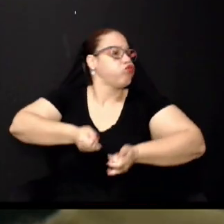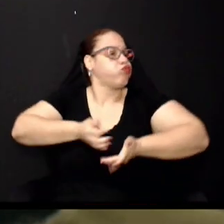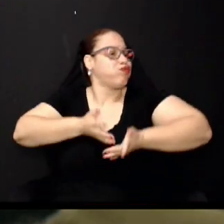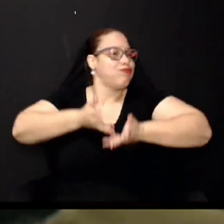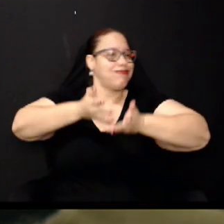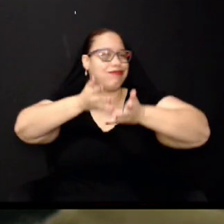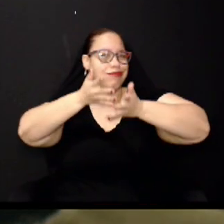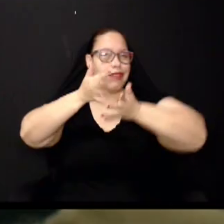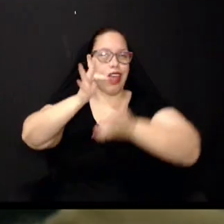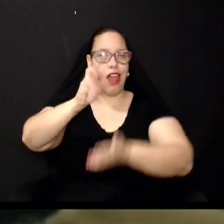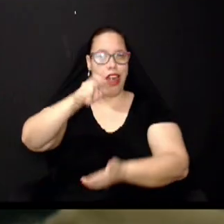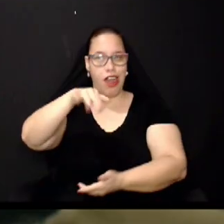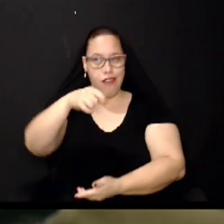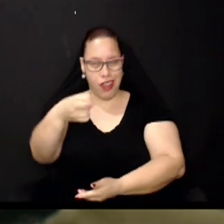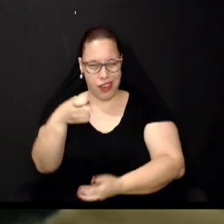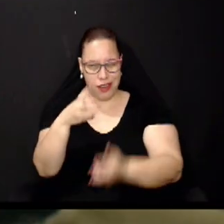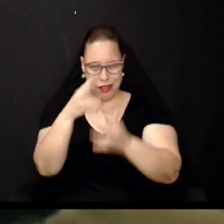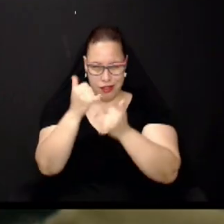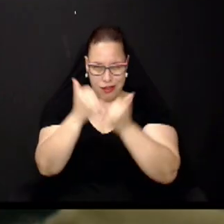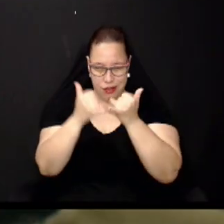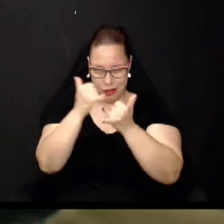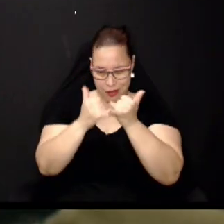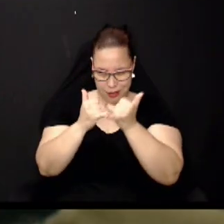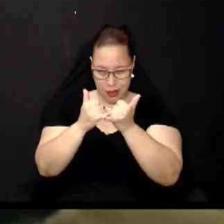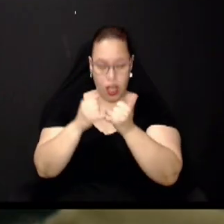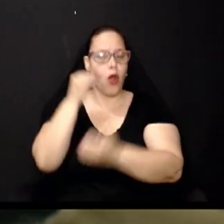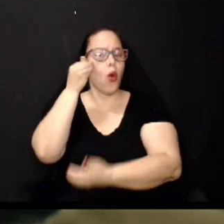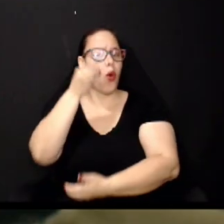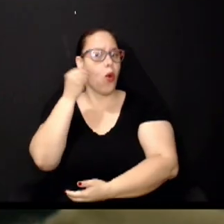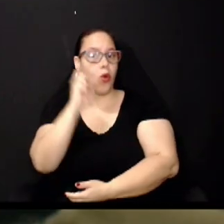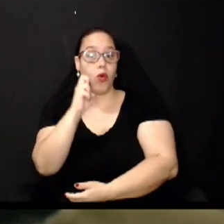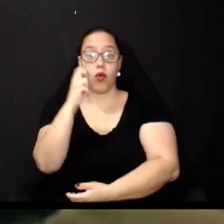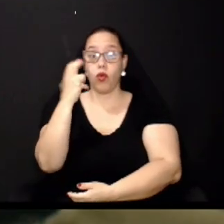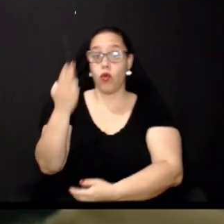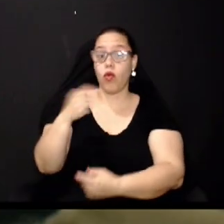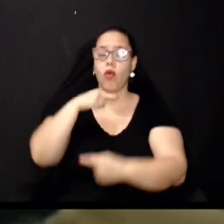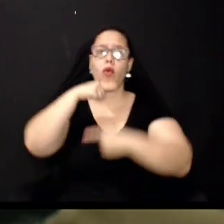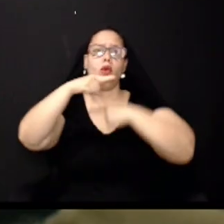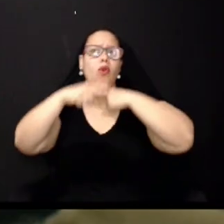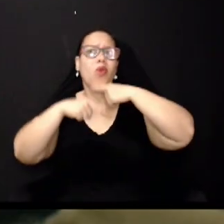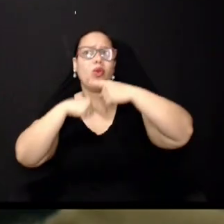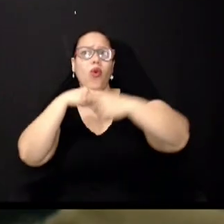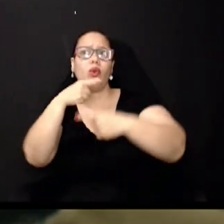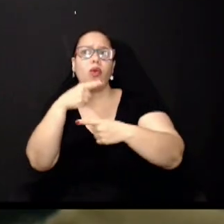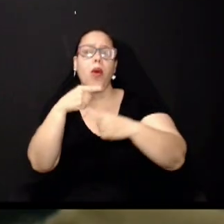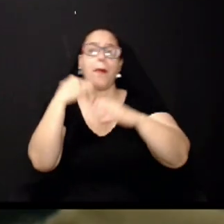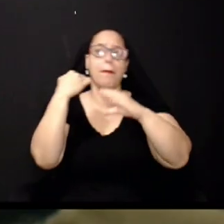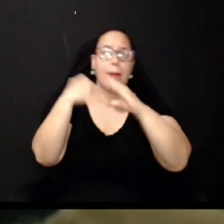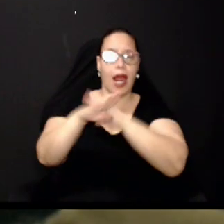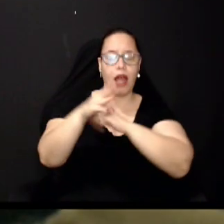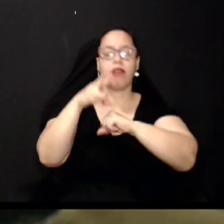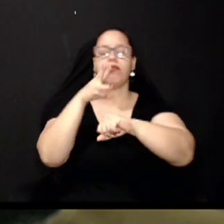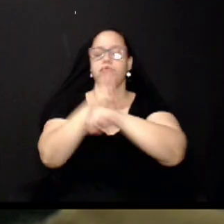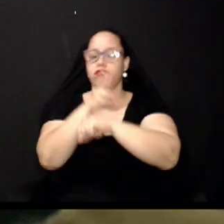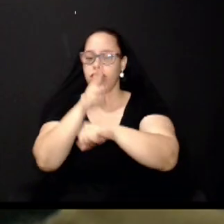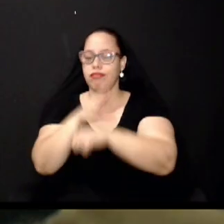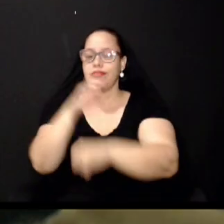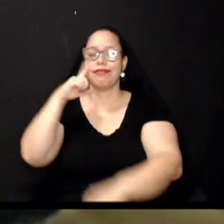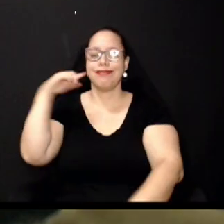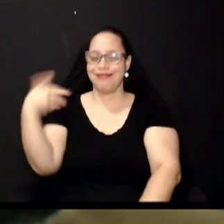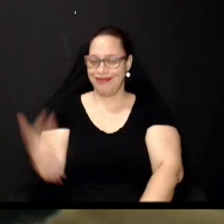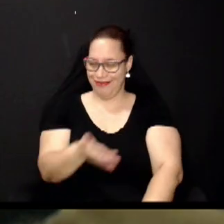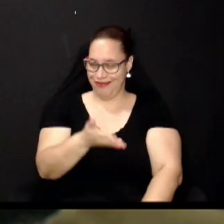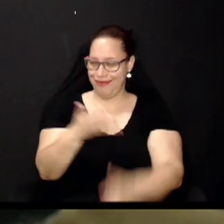pra gente, a sua experiência, ou então se você tem dúvidas, pode mandar sua mensagem, o nosso WhatsApp está aberto para te